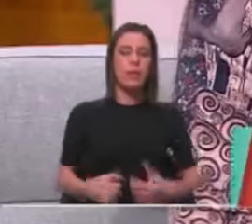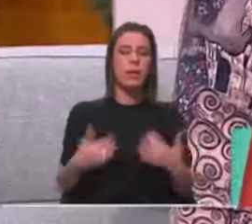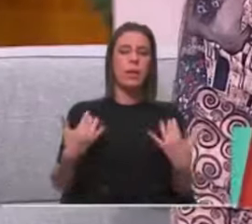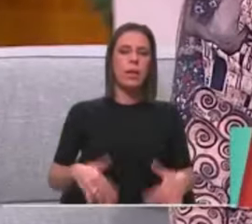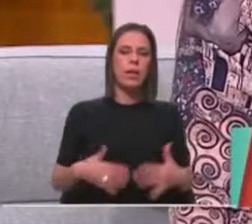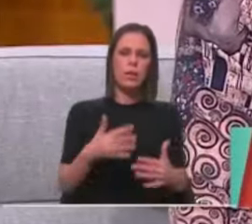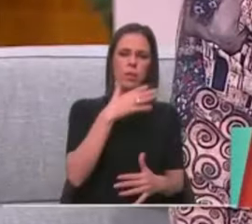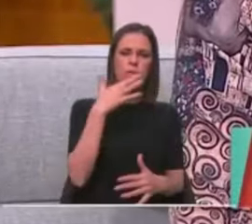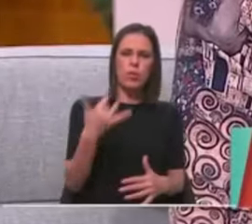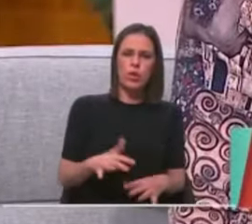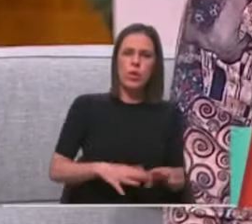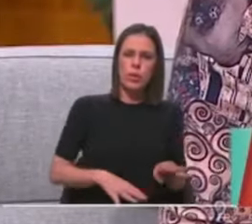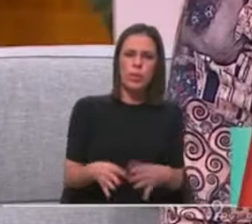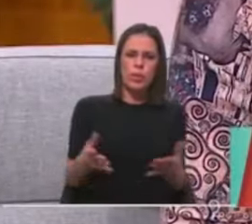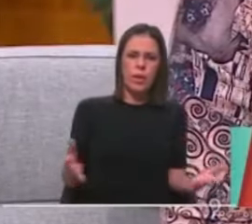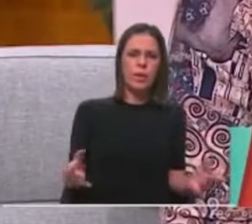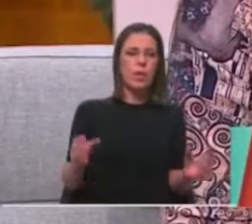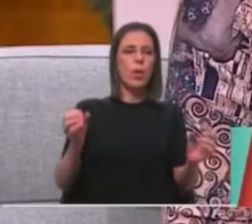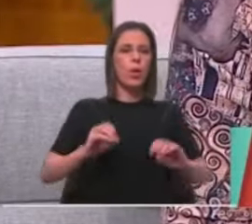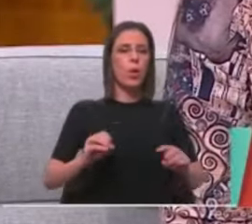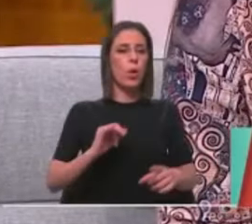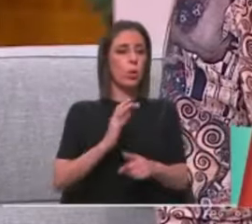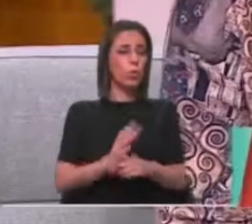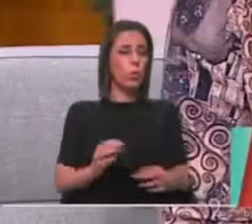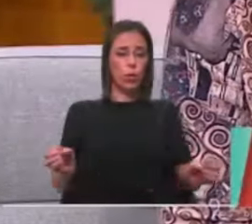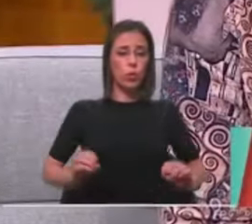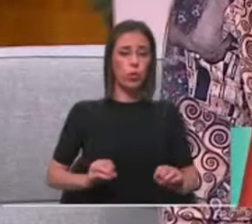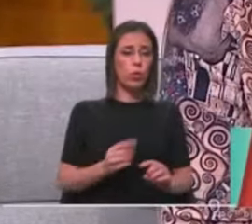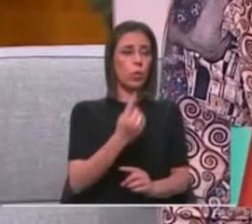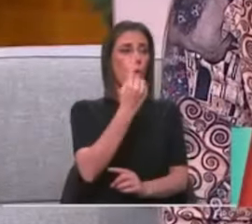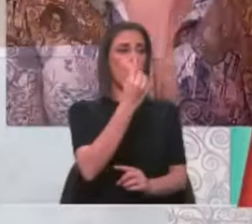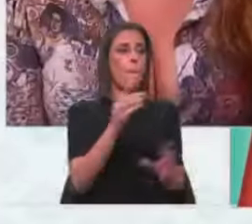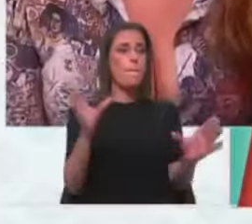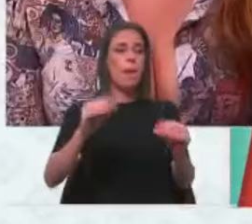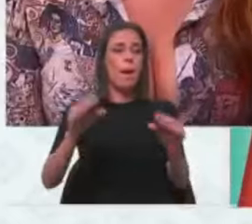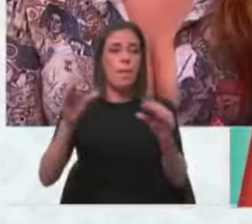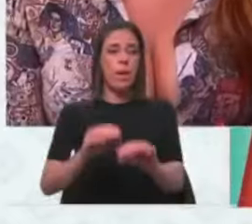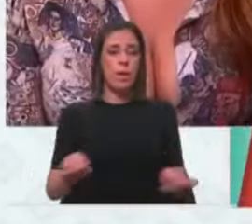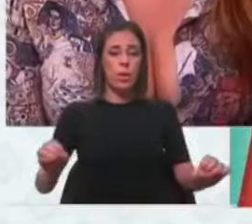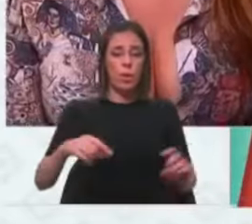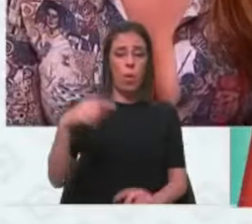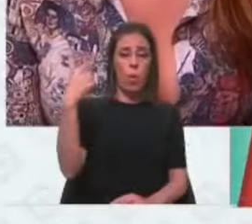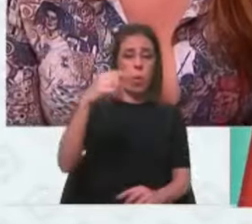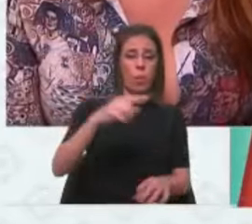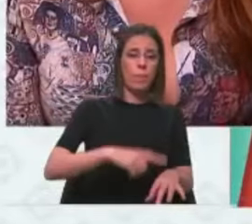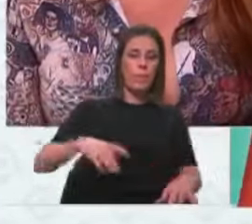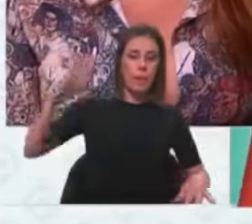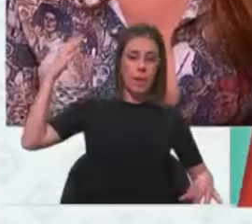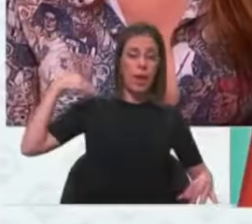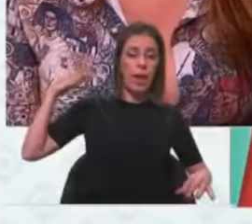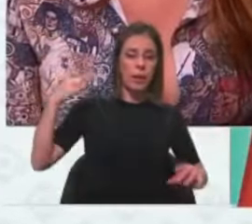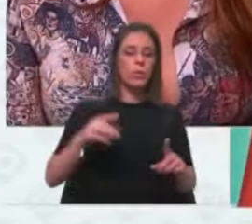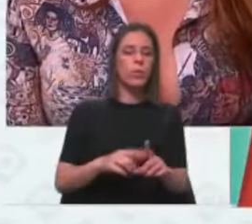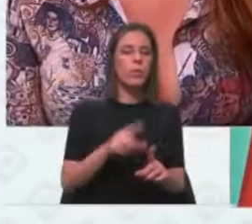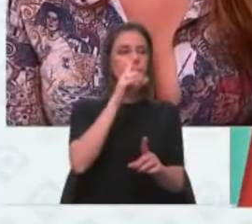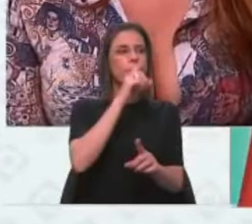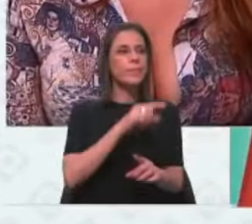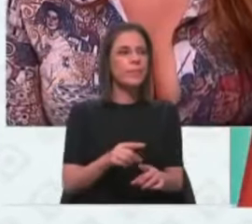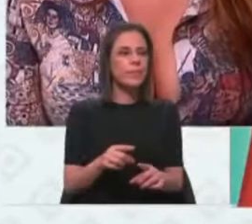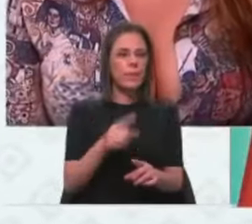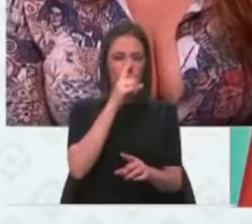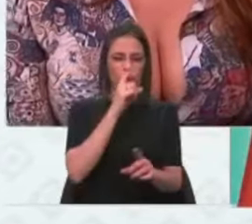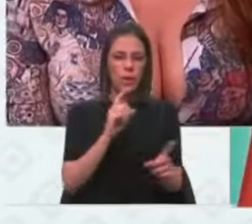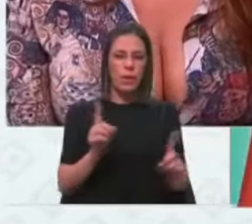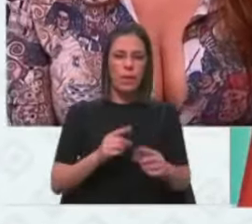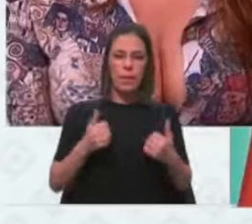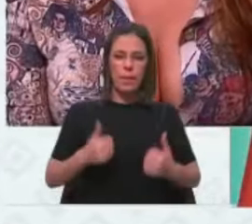Mas foi muito chique de fazer, não houve outro, não é? Não. Não há mais nenhum. E na altura, para quem não se